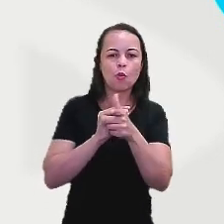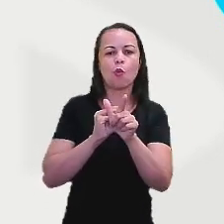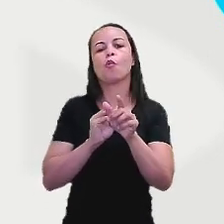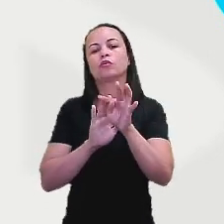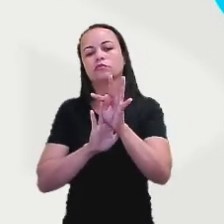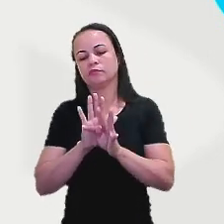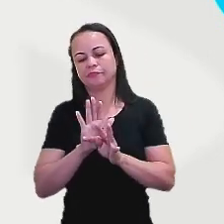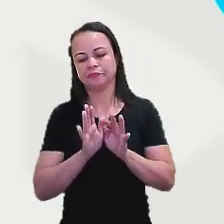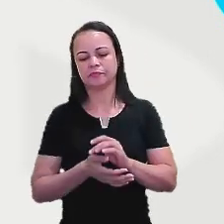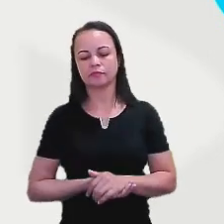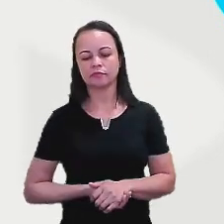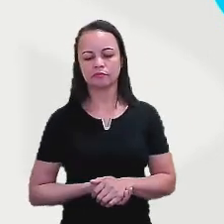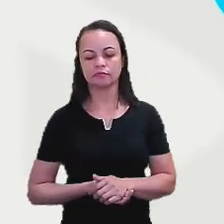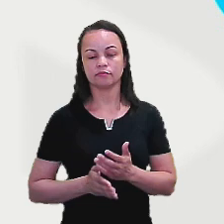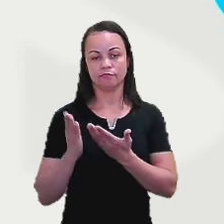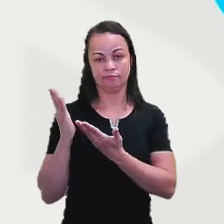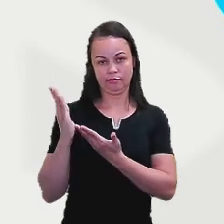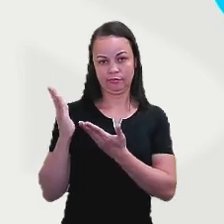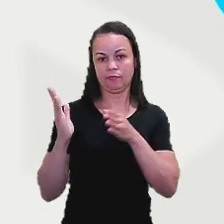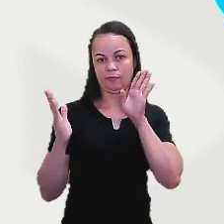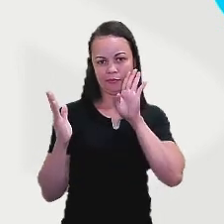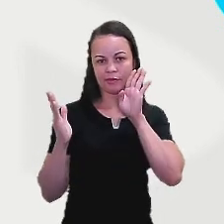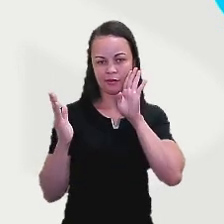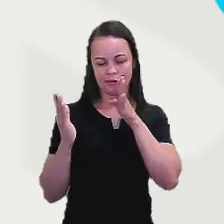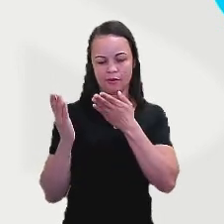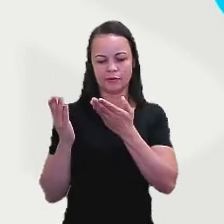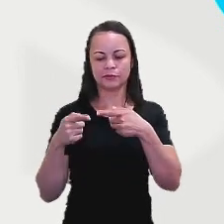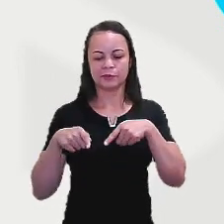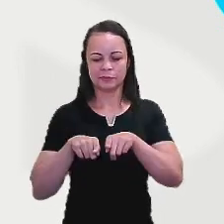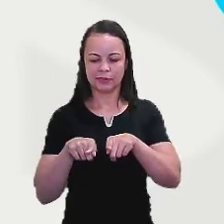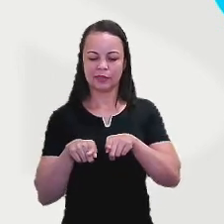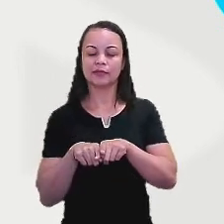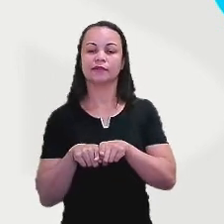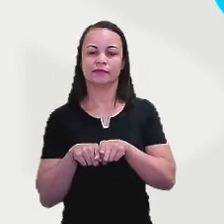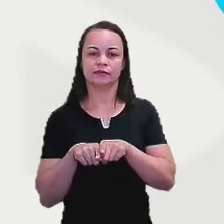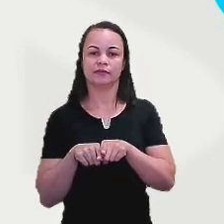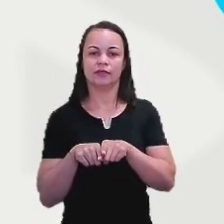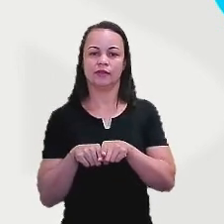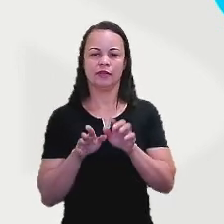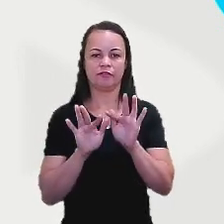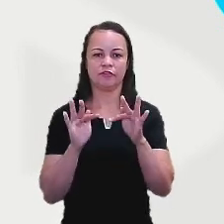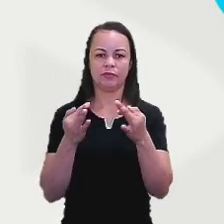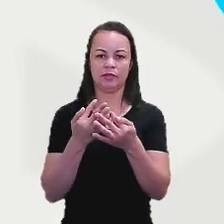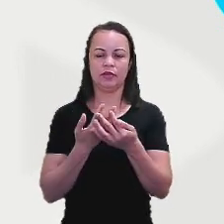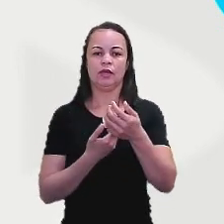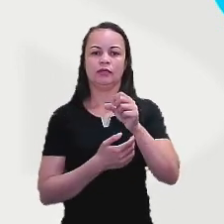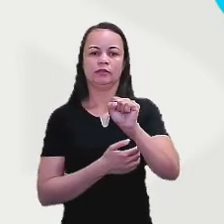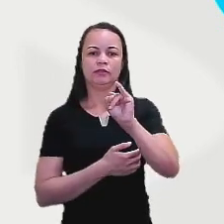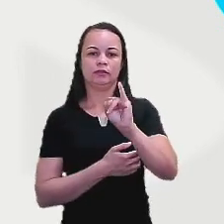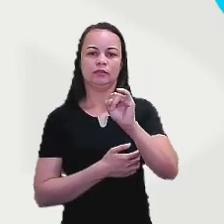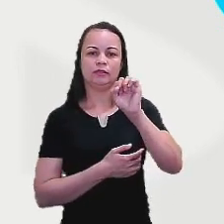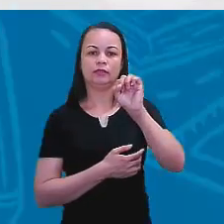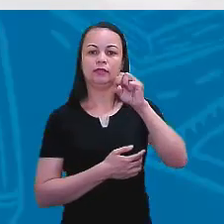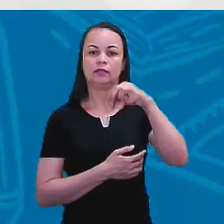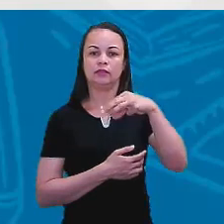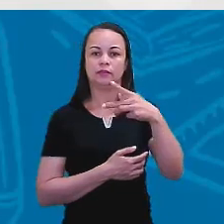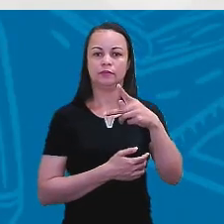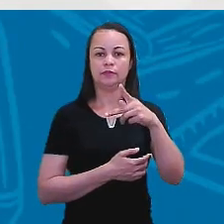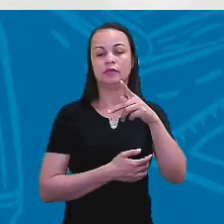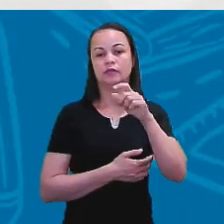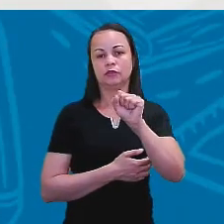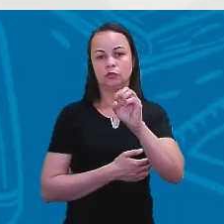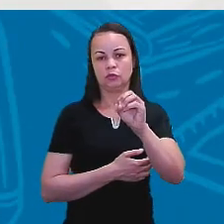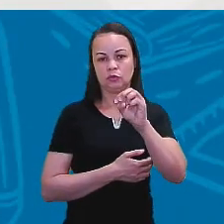Tem essa aqui também bem legal, ó, os Simpsons. Quando a gente olha, quem conhece,